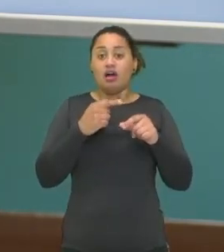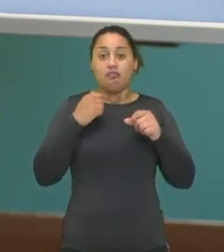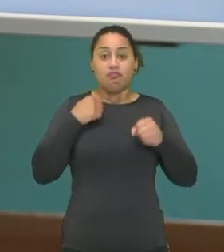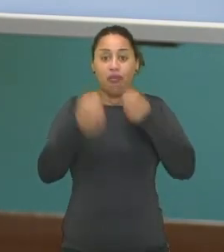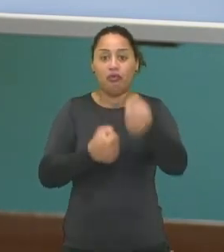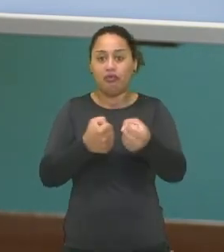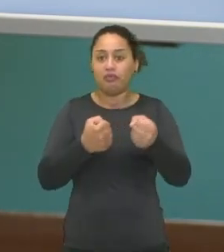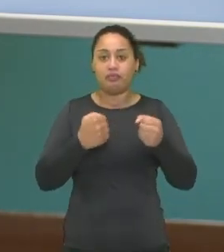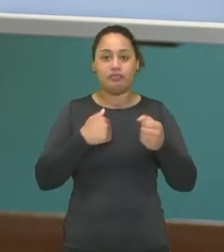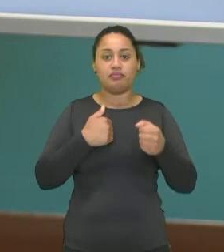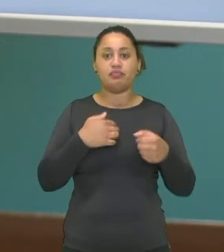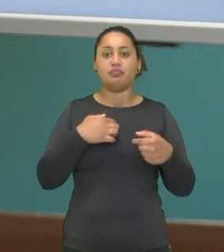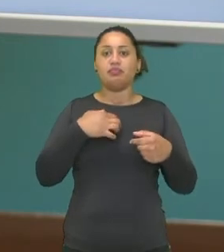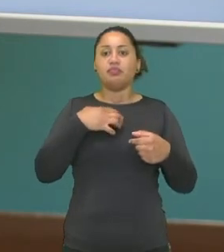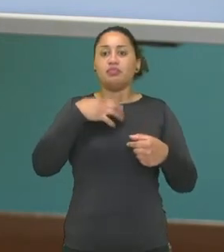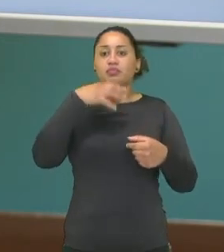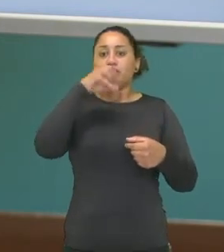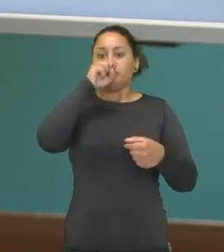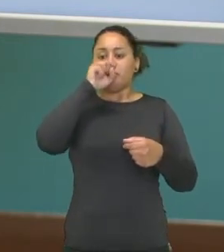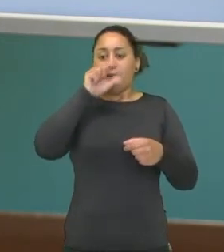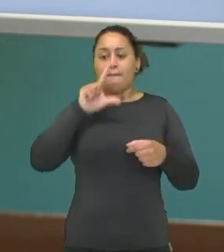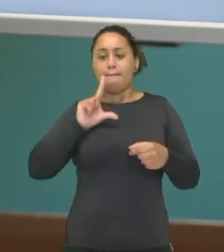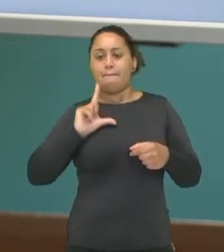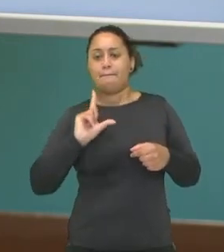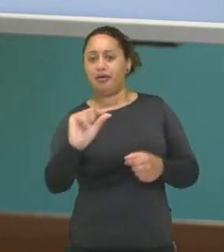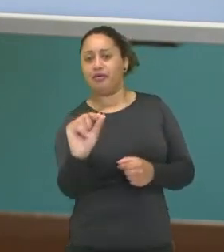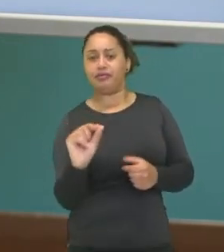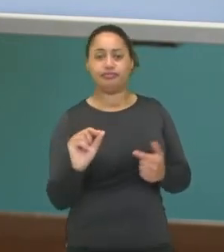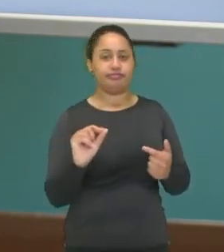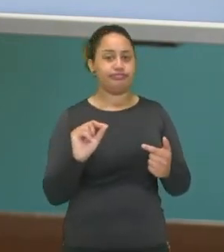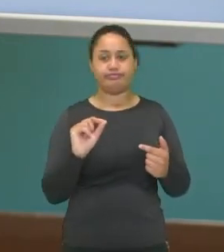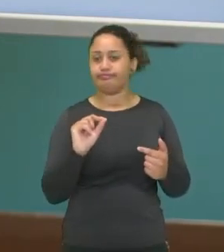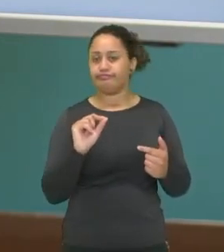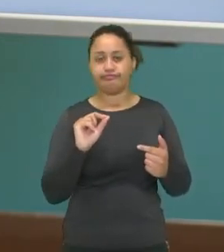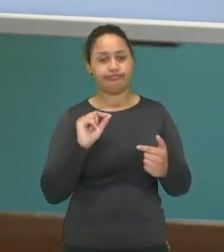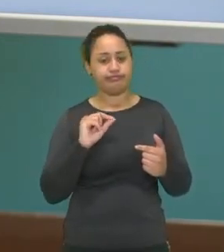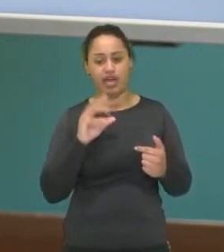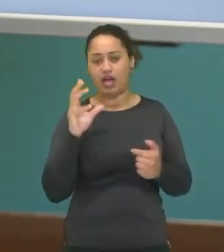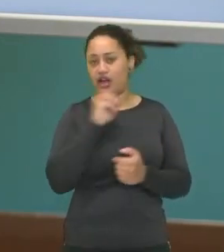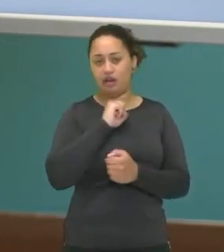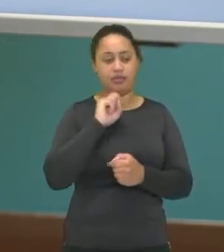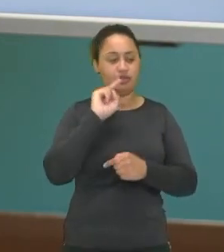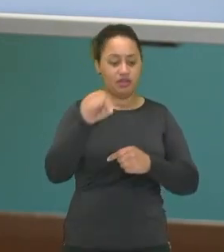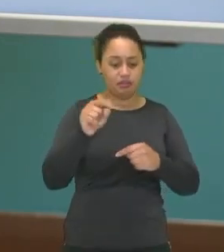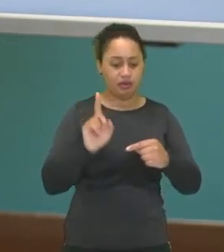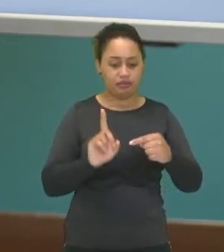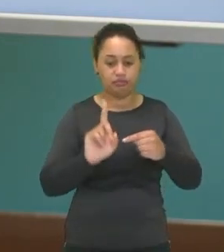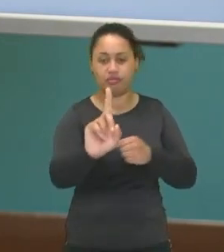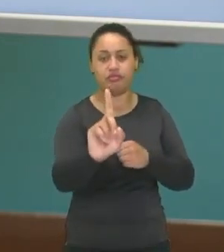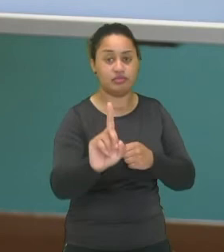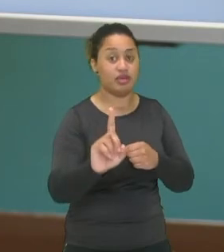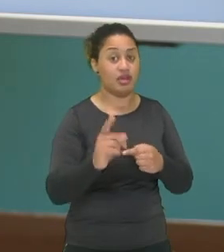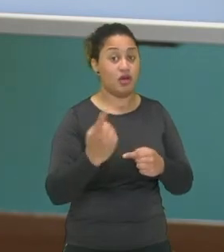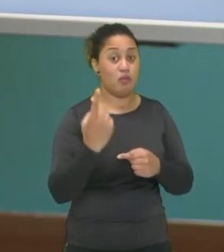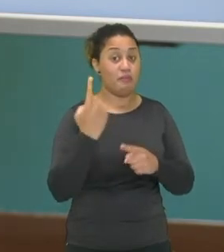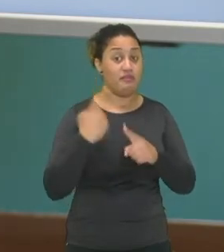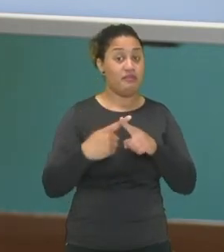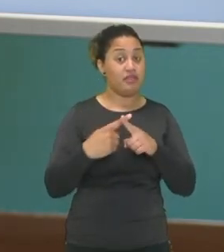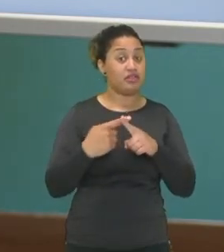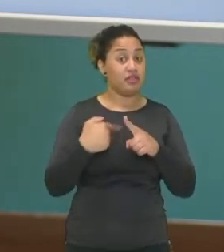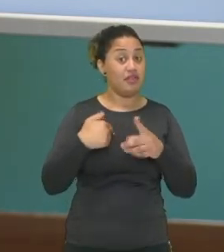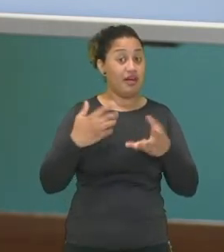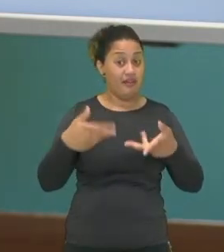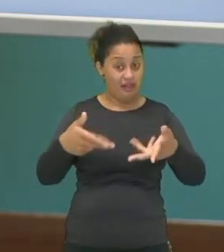Na largada, o cara respira e depois ele só vai respirar após passar a linha de chegada. Pensa só na